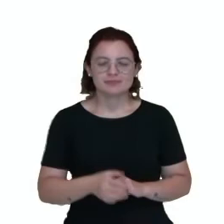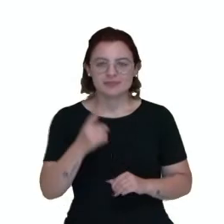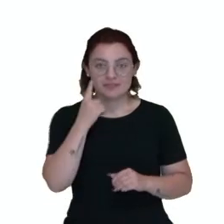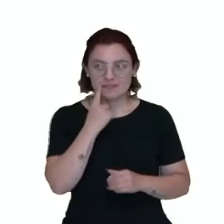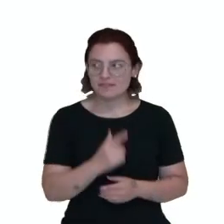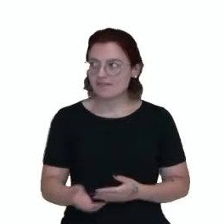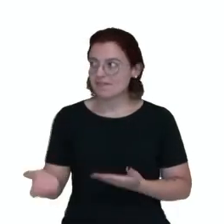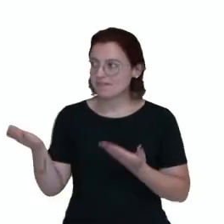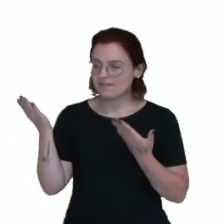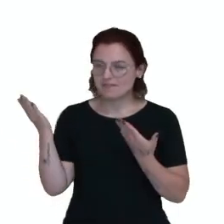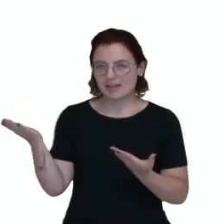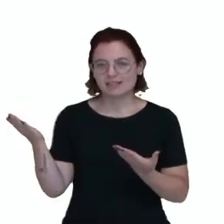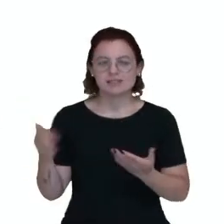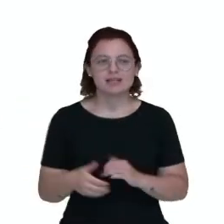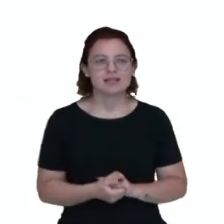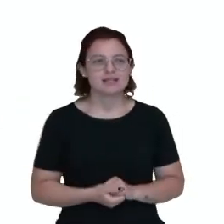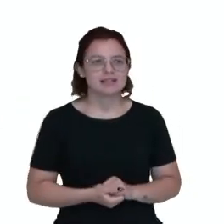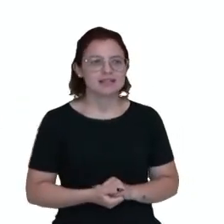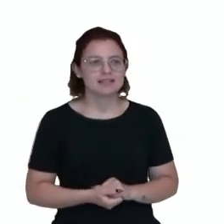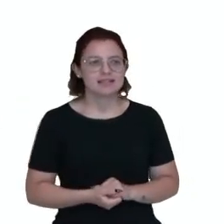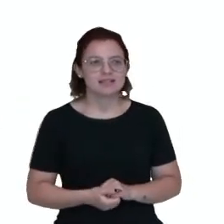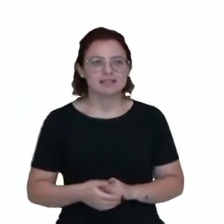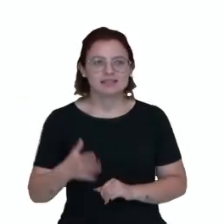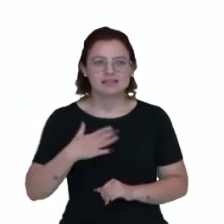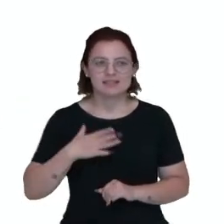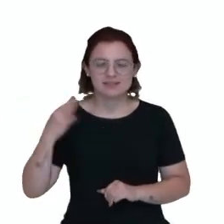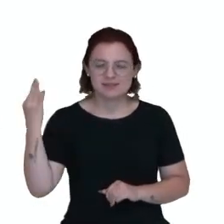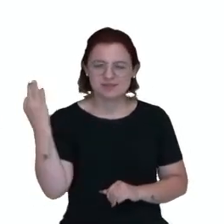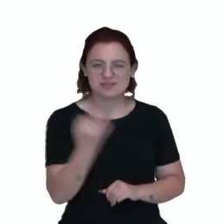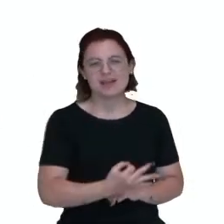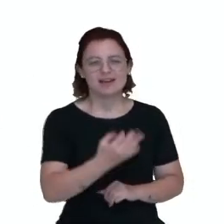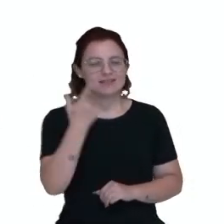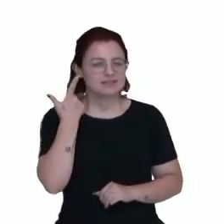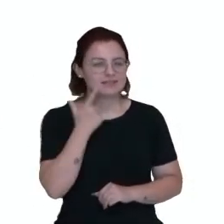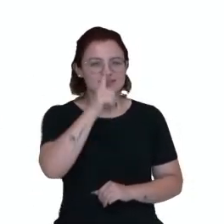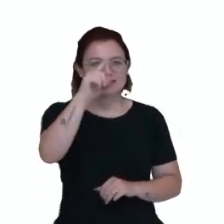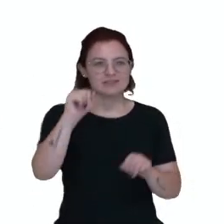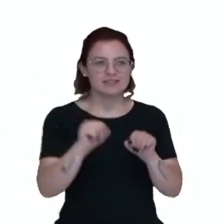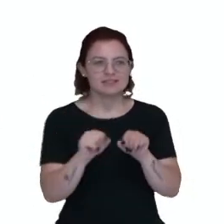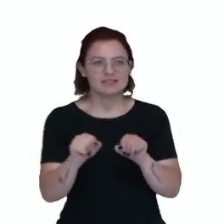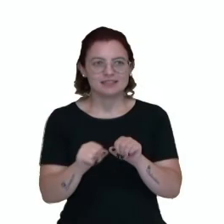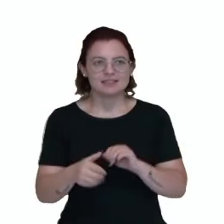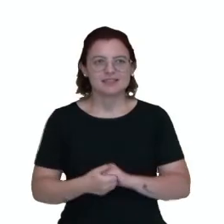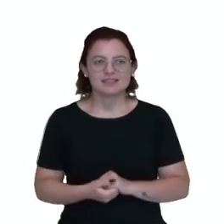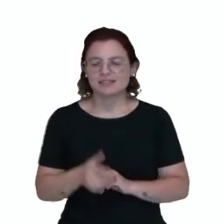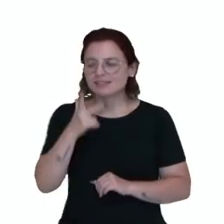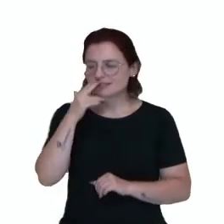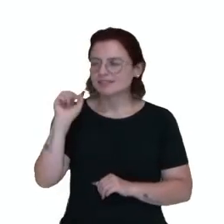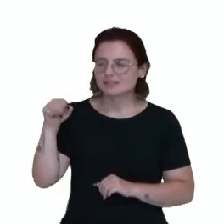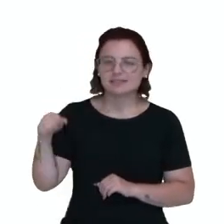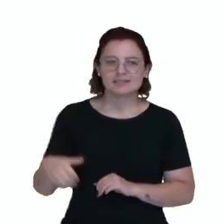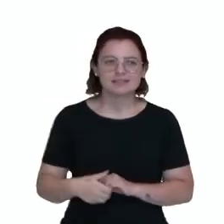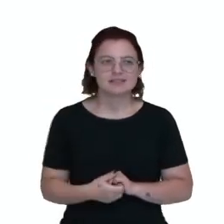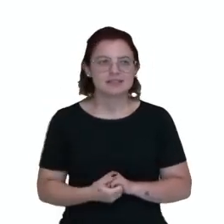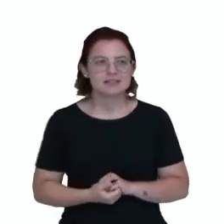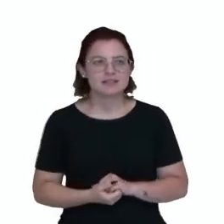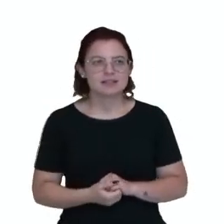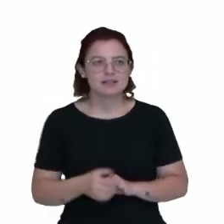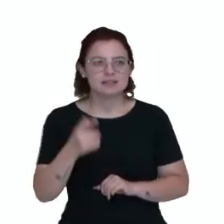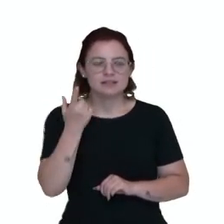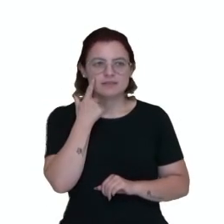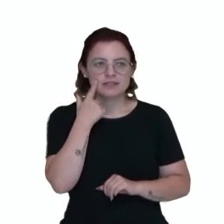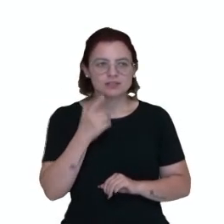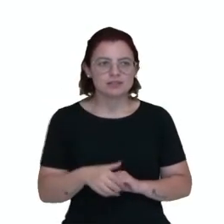professor! É isso aí, professor! Tá aqui, professor! Consegui fazer? Eu sabia, hein? Então, observe,